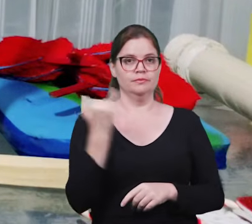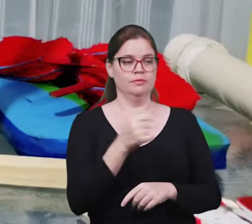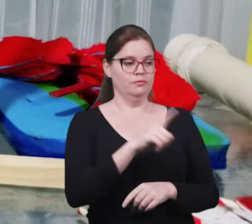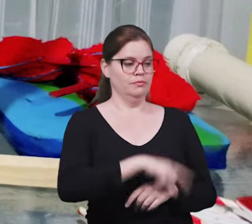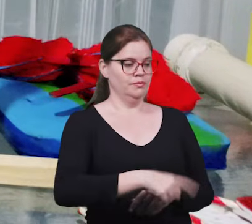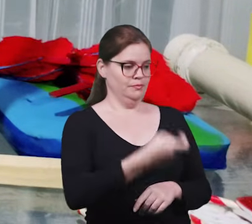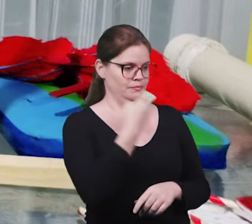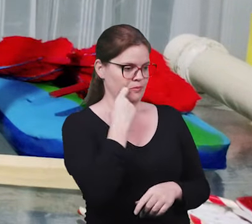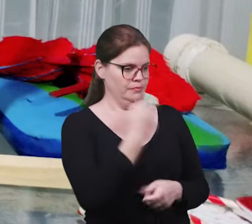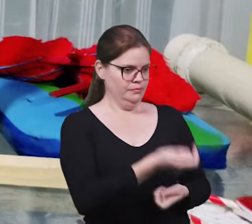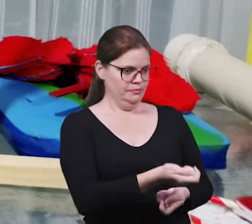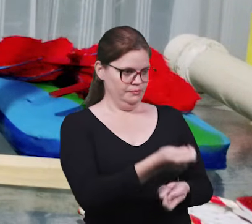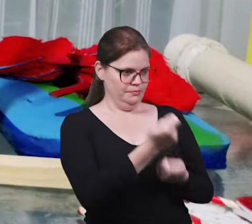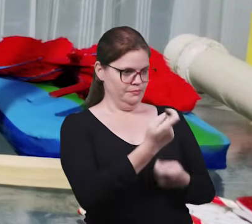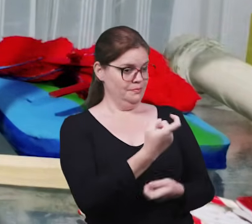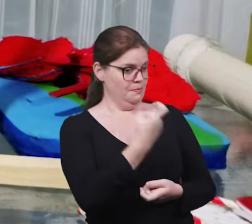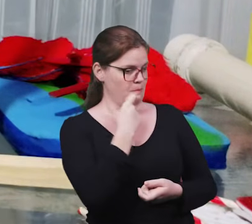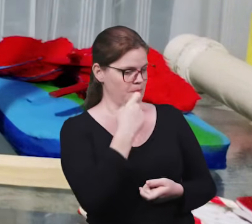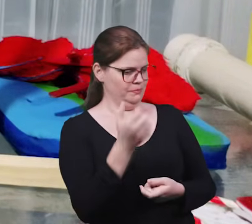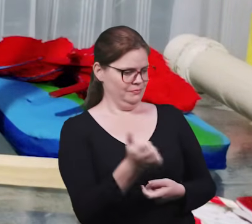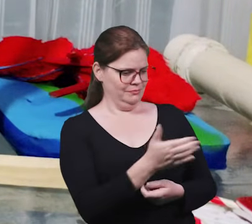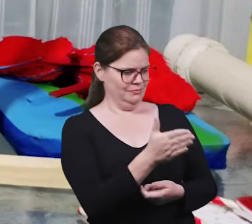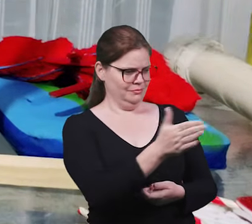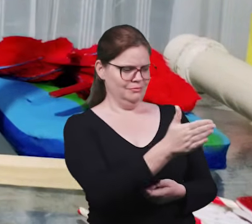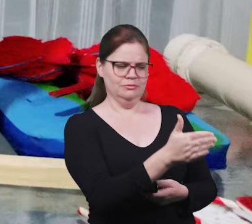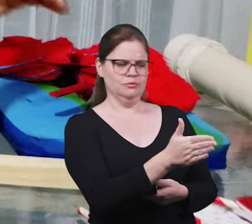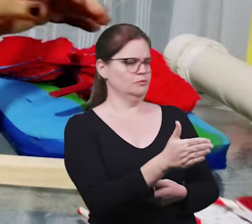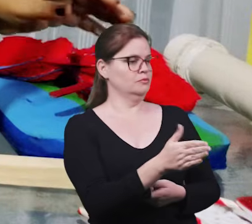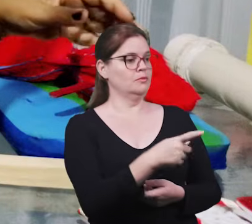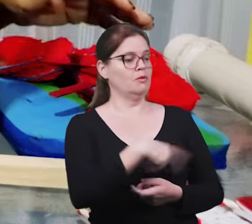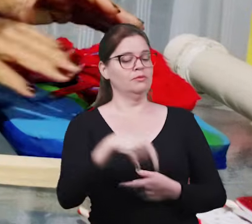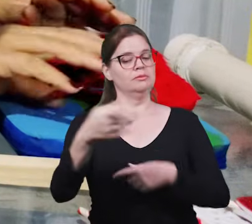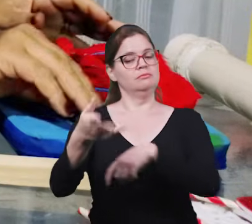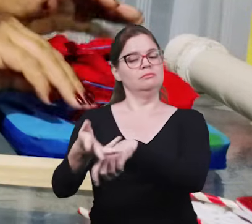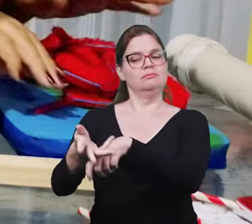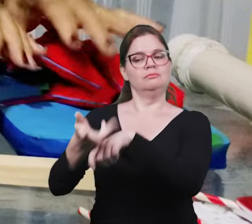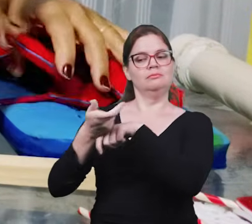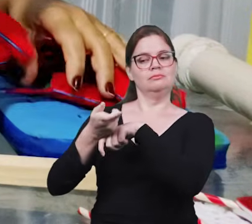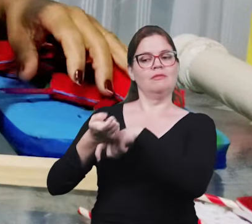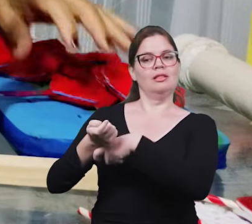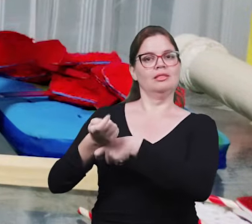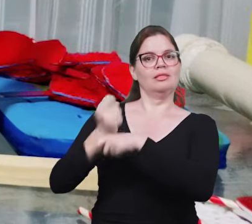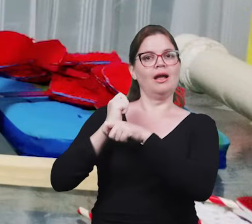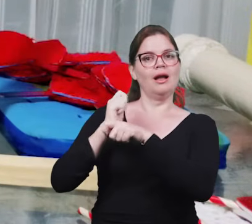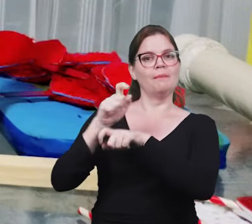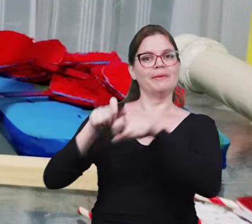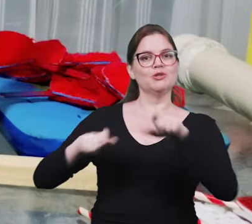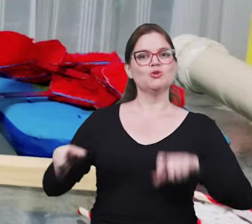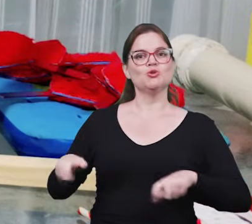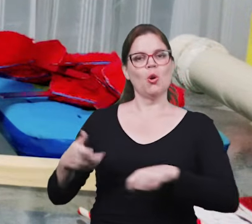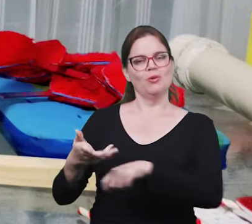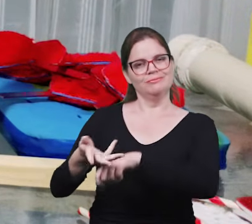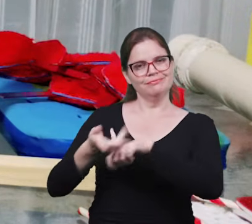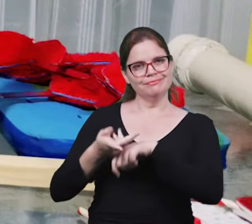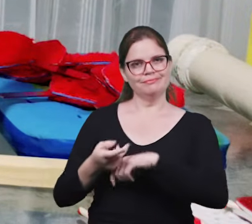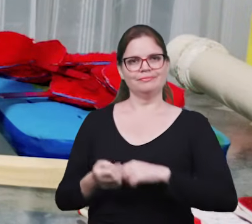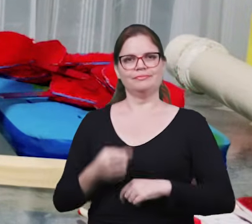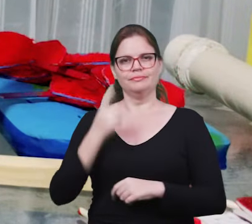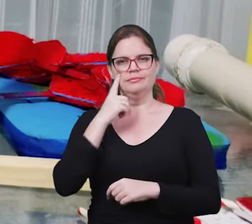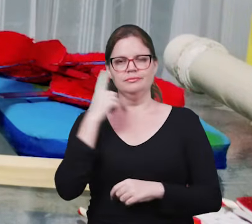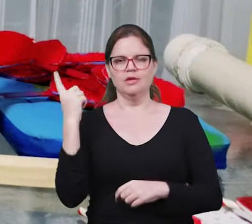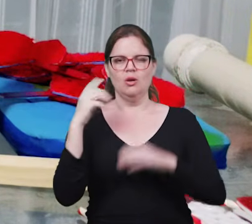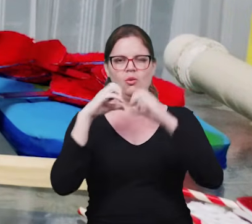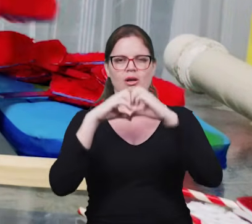pescadores de peixes. Vocês serão pescadores de homens. Olha aqui os coraçõezinhos